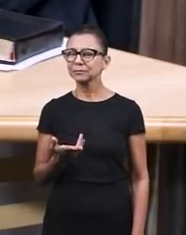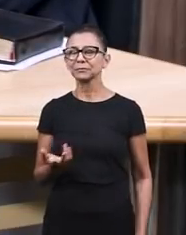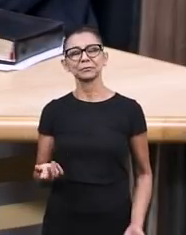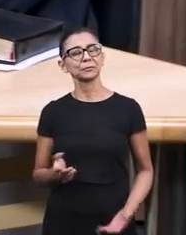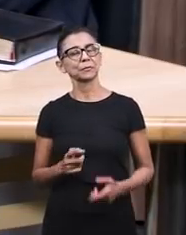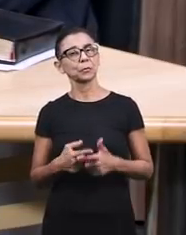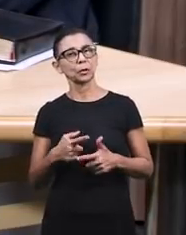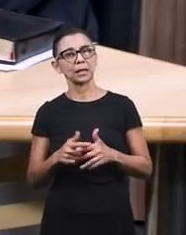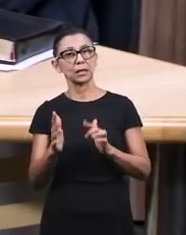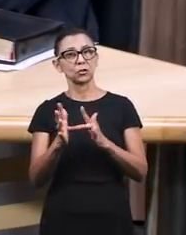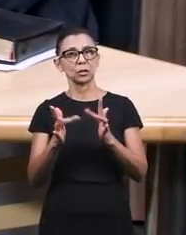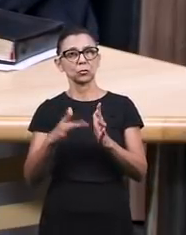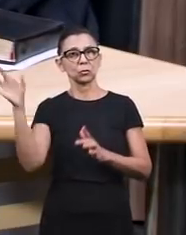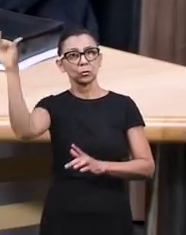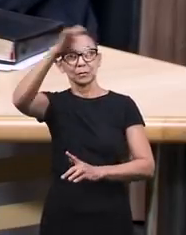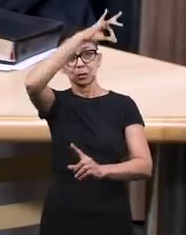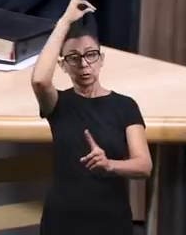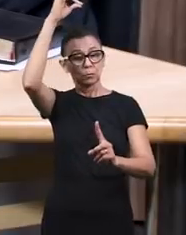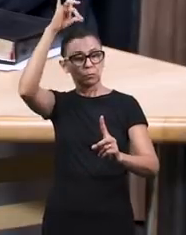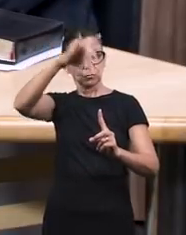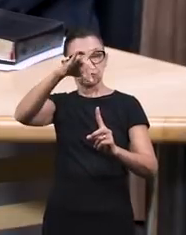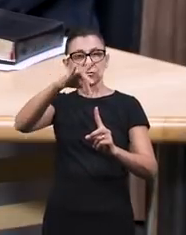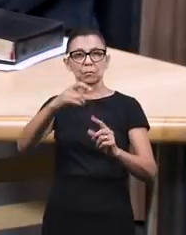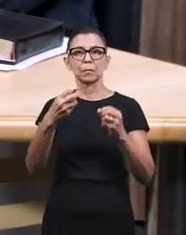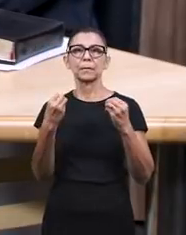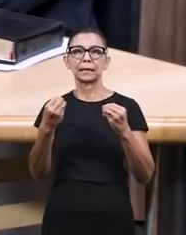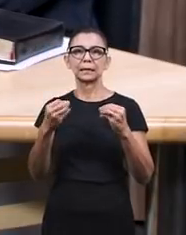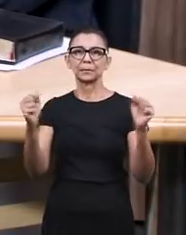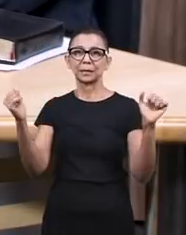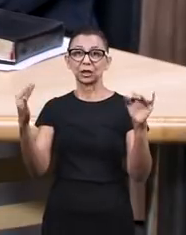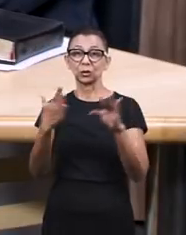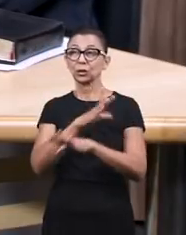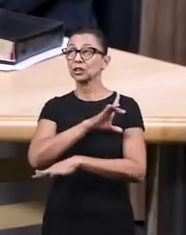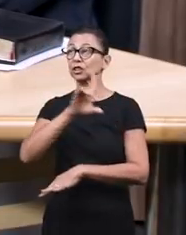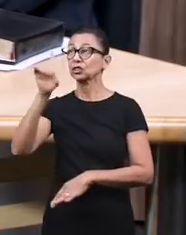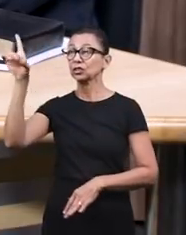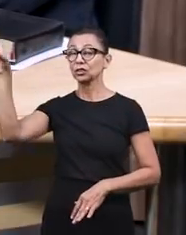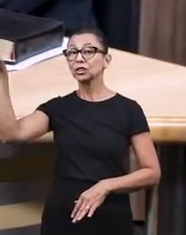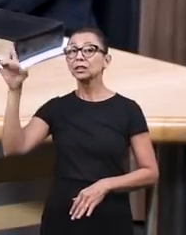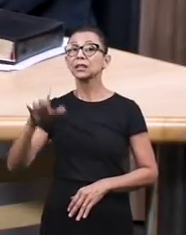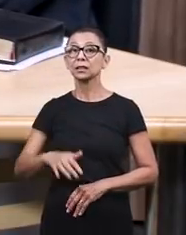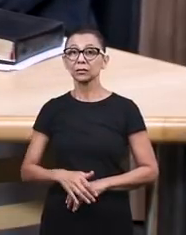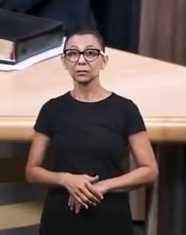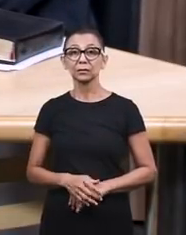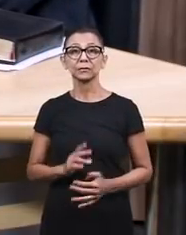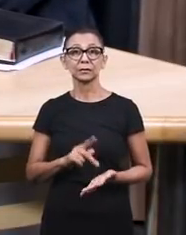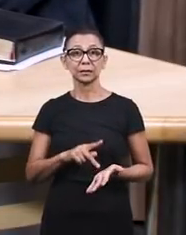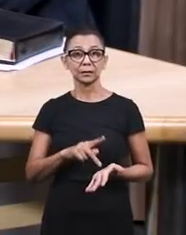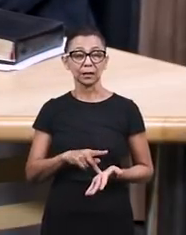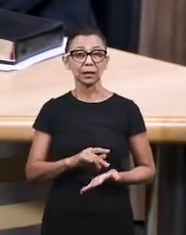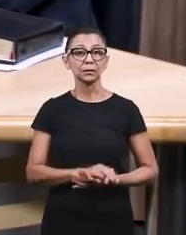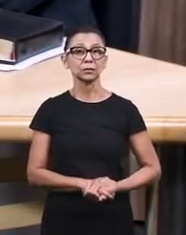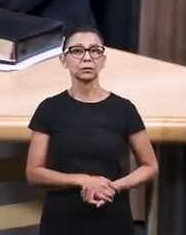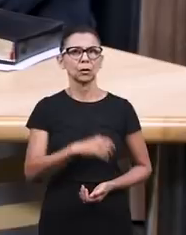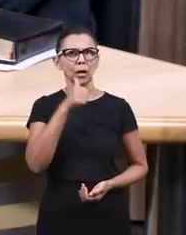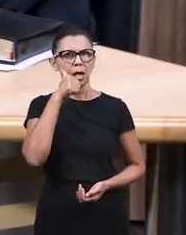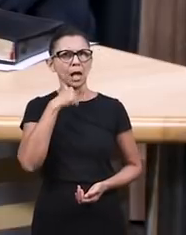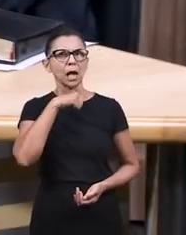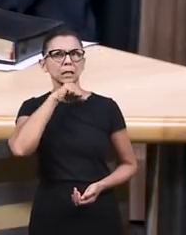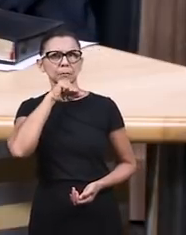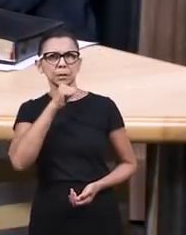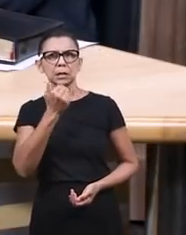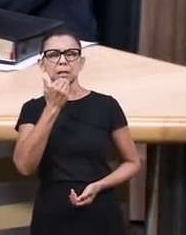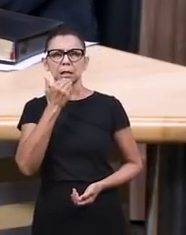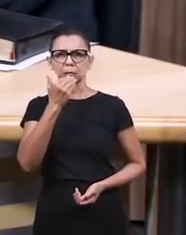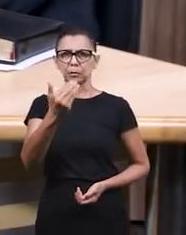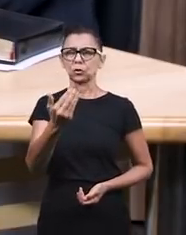era o compromisso dele. E se nós queremos o Espírito Santo, falamos aqui de uma mãe que deve buscar em favor dos seus filhos, para que sejam cheios do Espírito